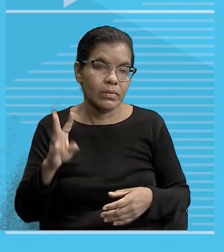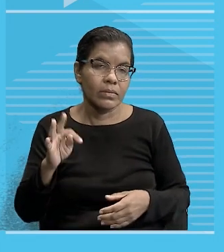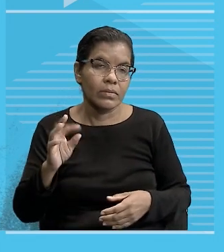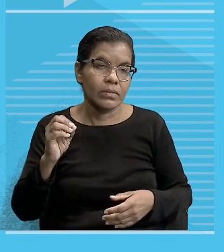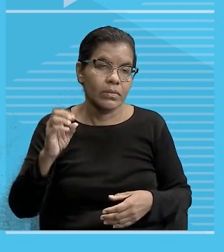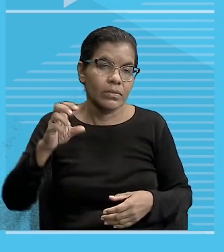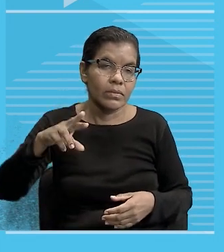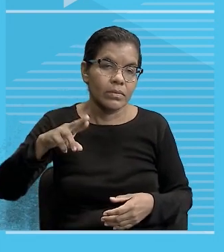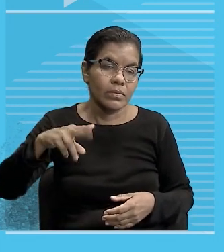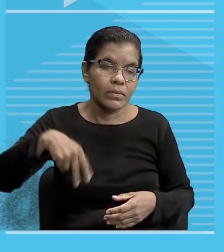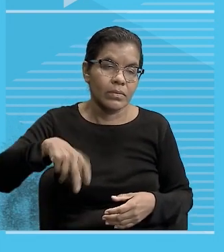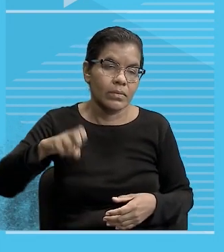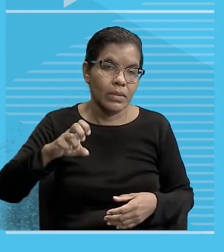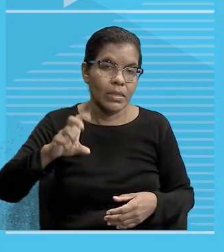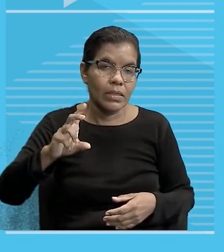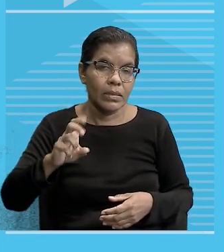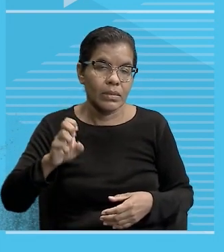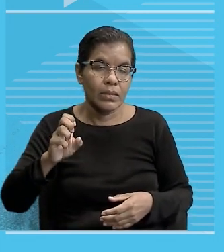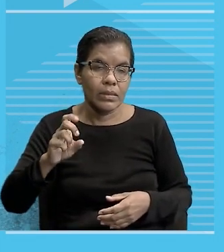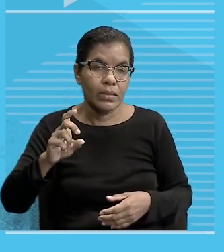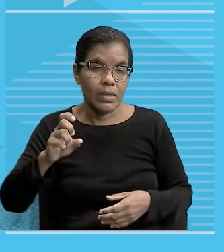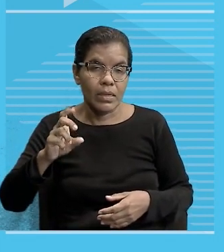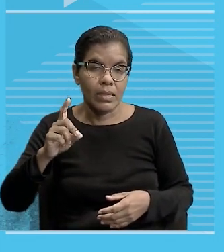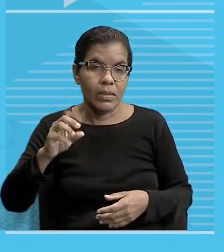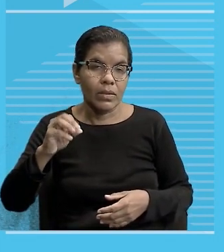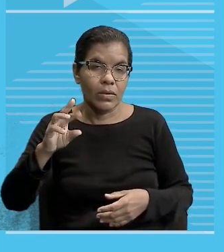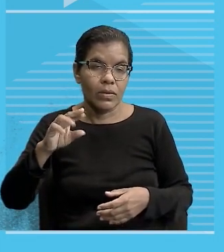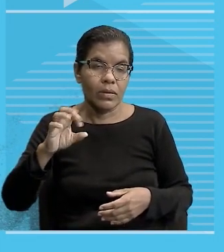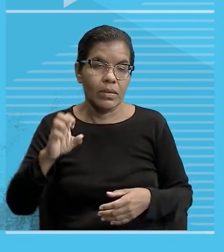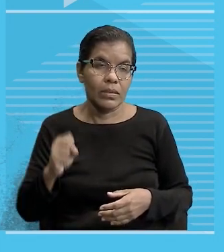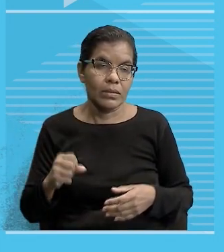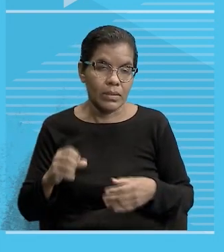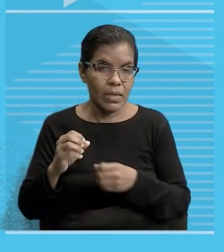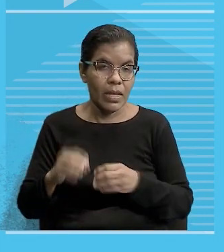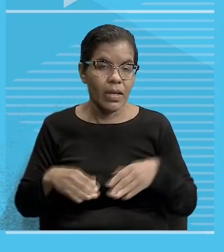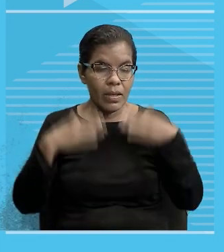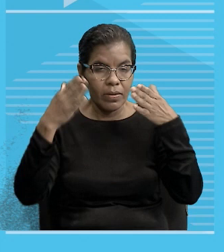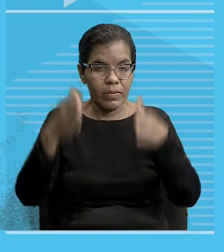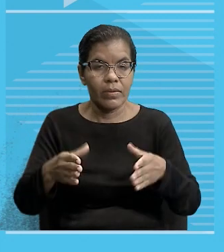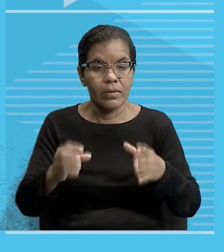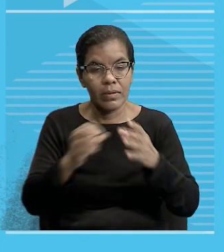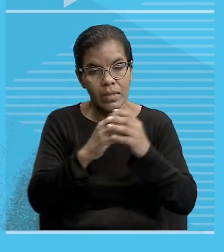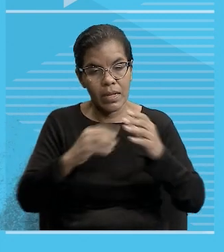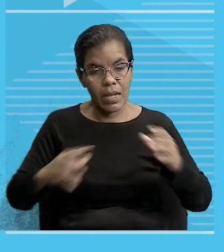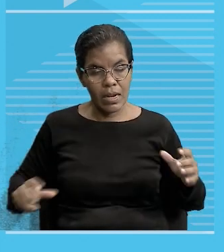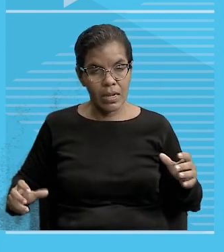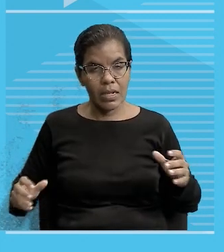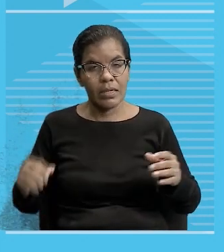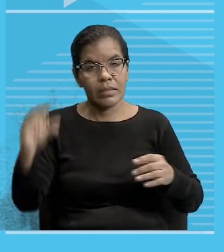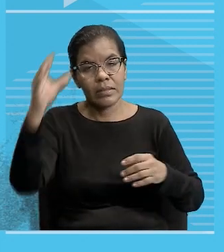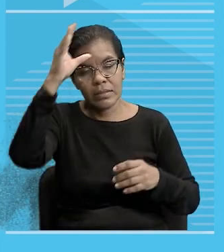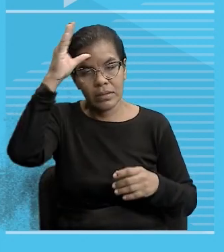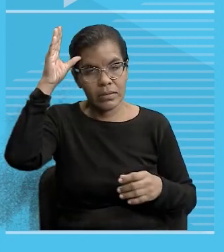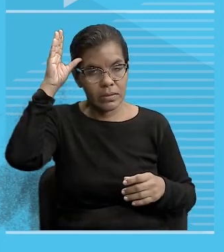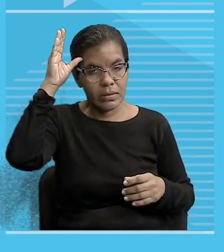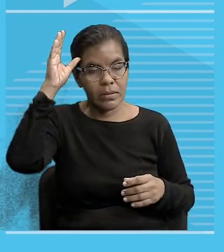principal foco principal característica do cliente